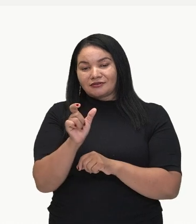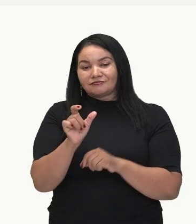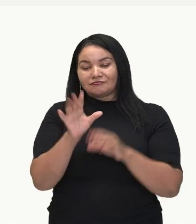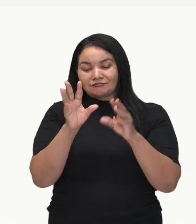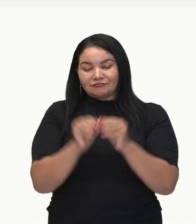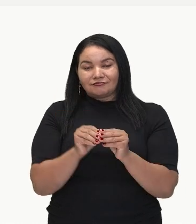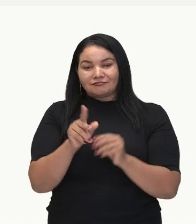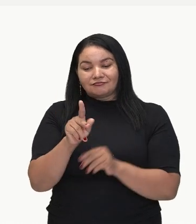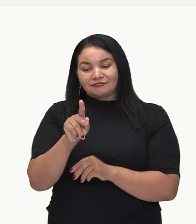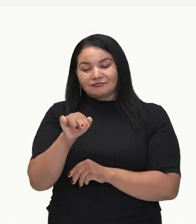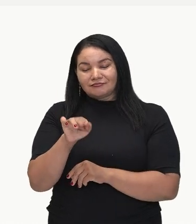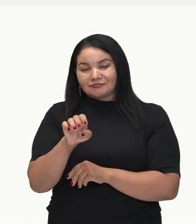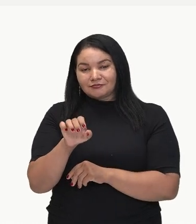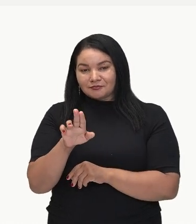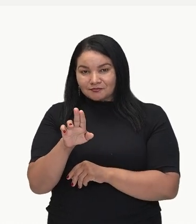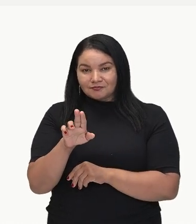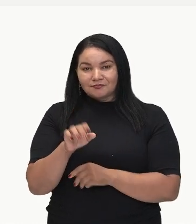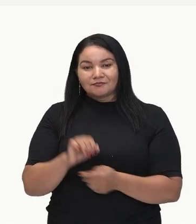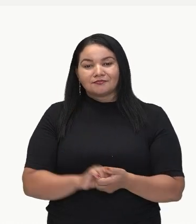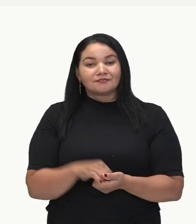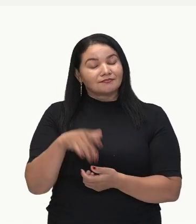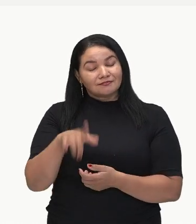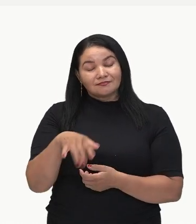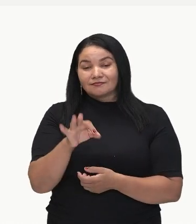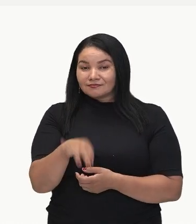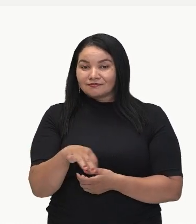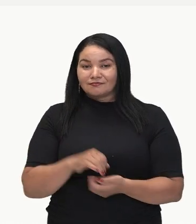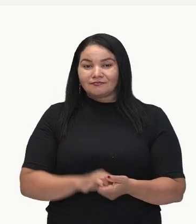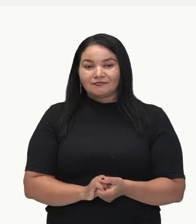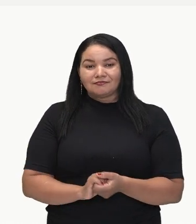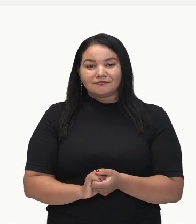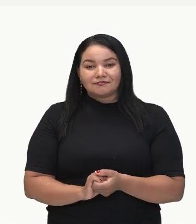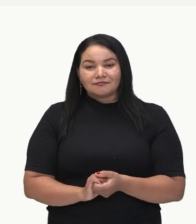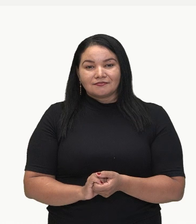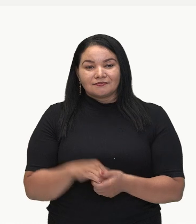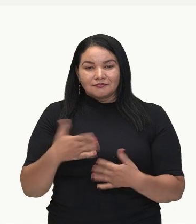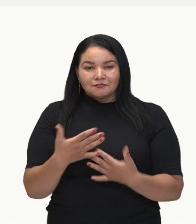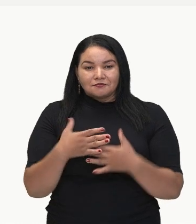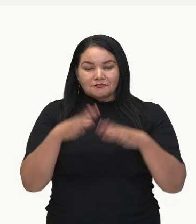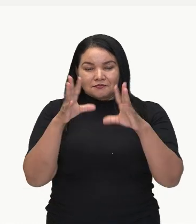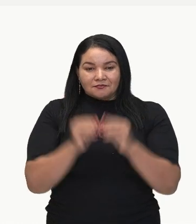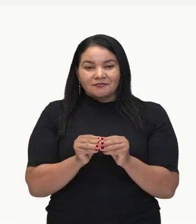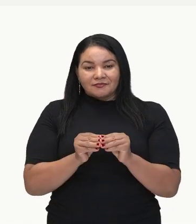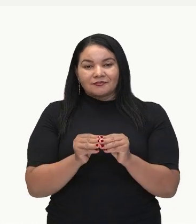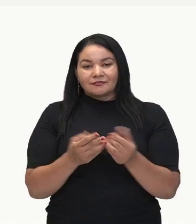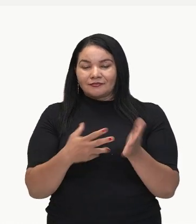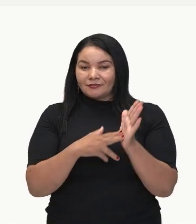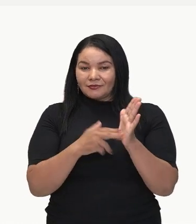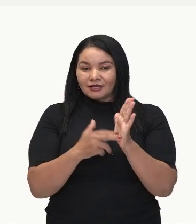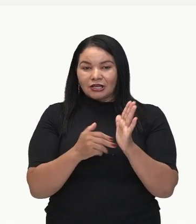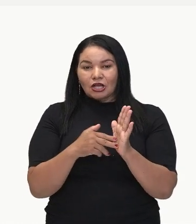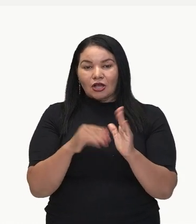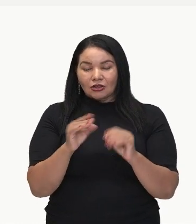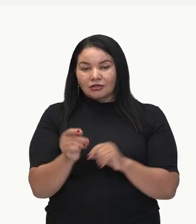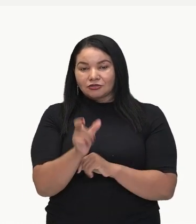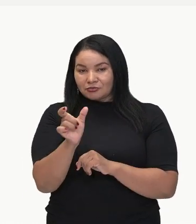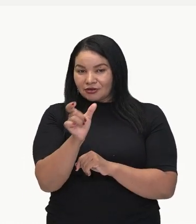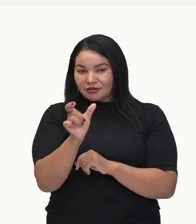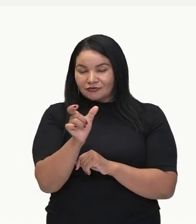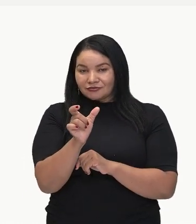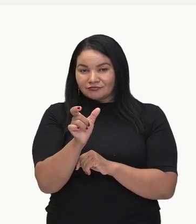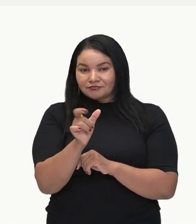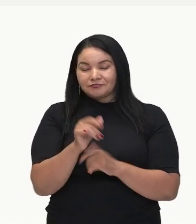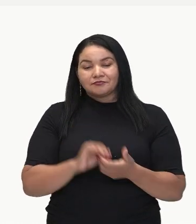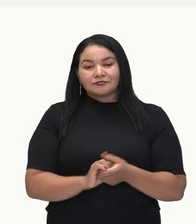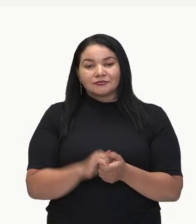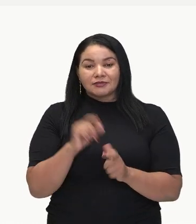pneu. Ok? Então, é isso, olha só. A abreviação vocabular, ela é a abreviação, ela consiste